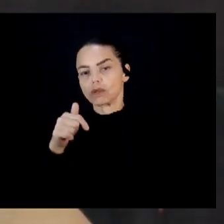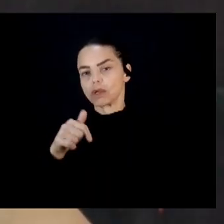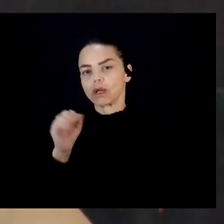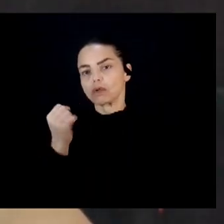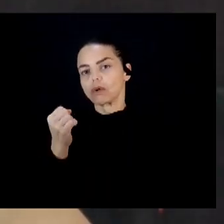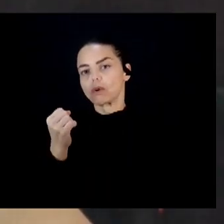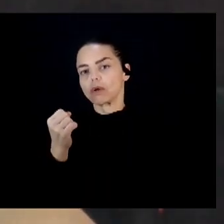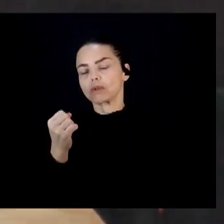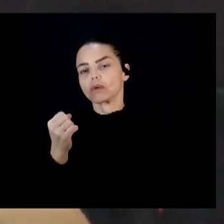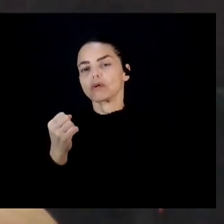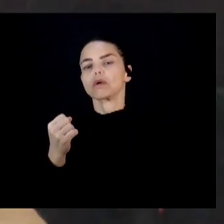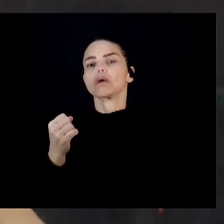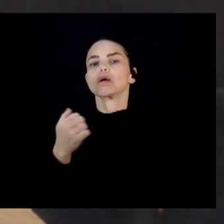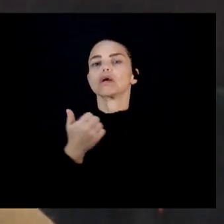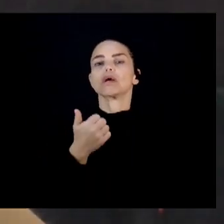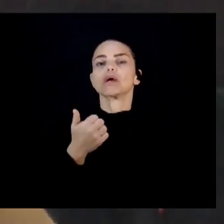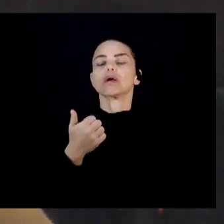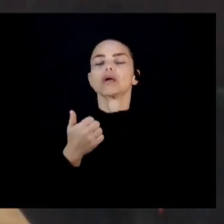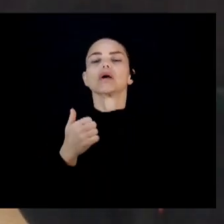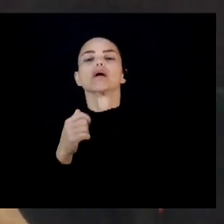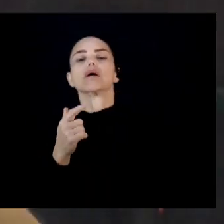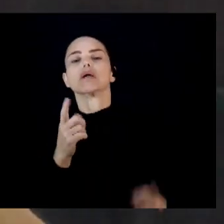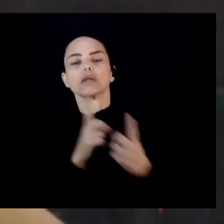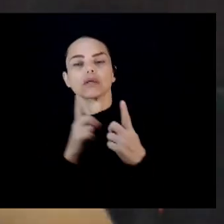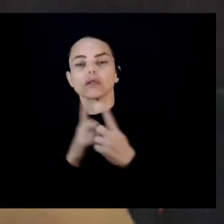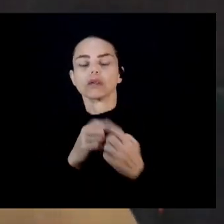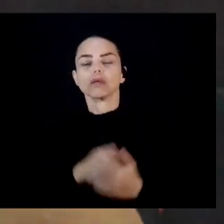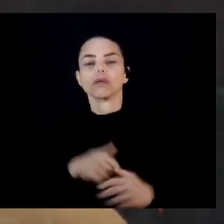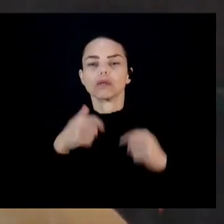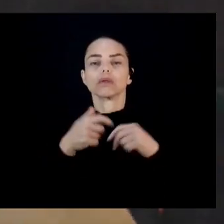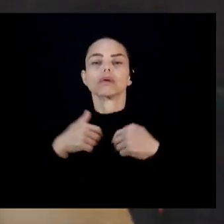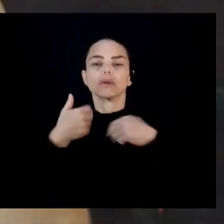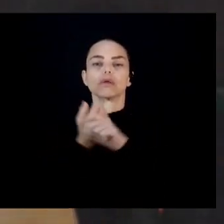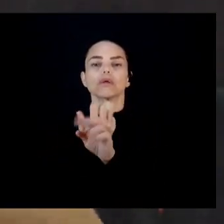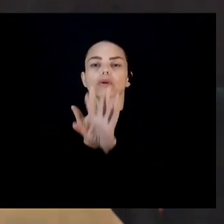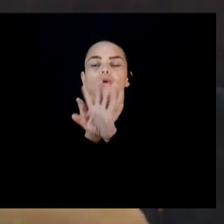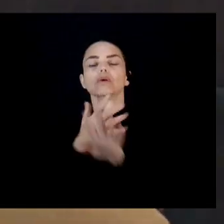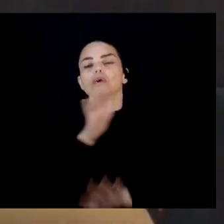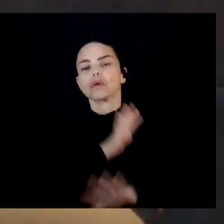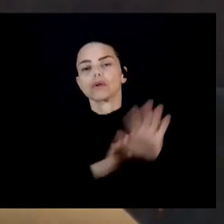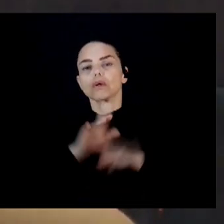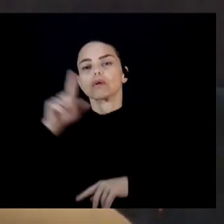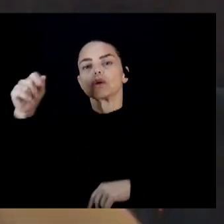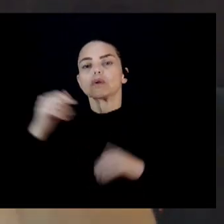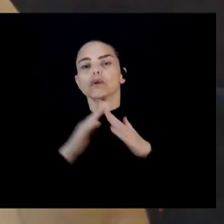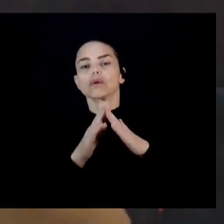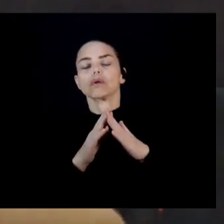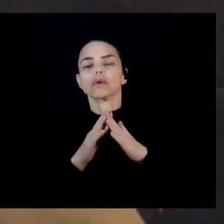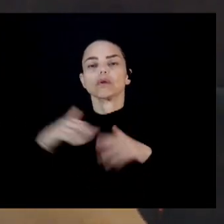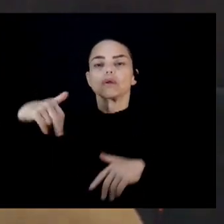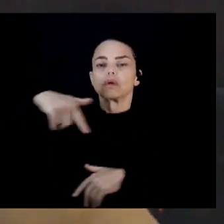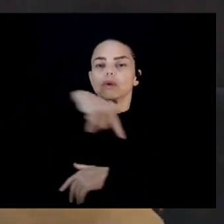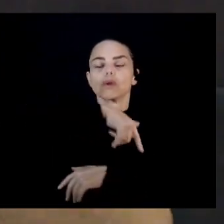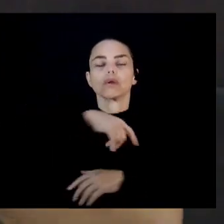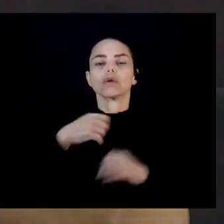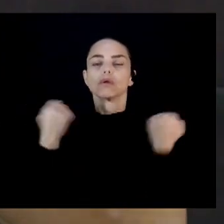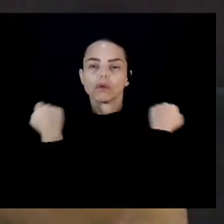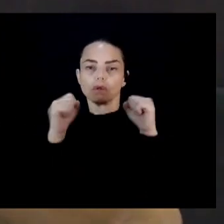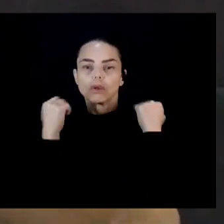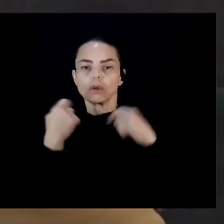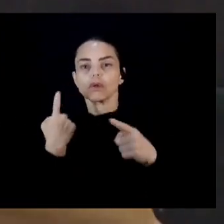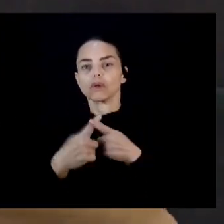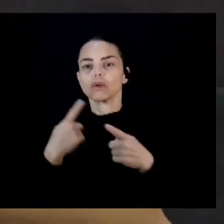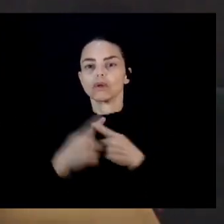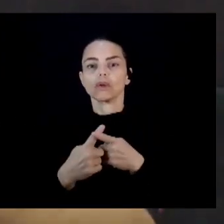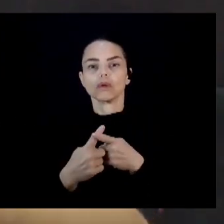muito tempo. Né? Então eu tenho que tomar cuidado de sair de casa, andar, fazer alguma atividade e tal, porque senão são